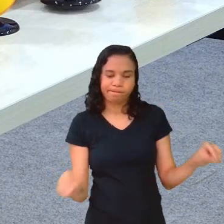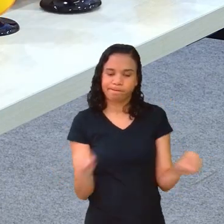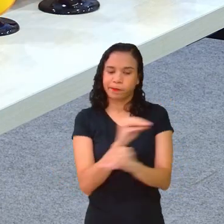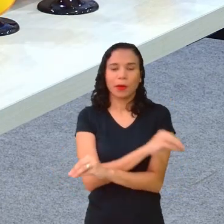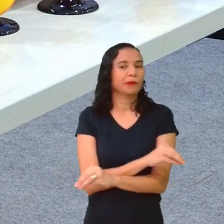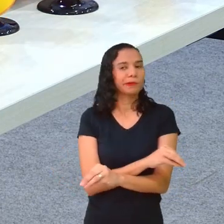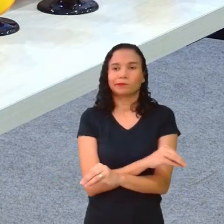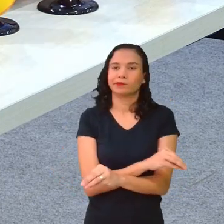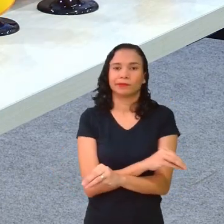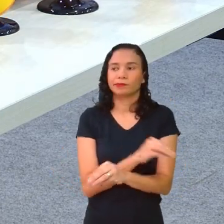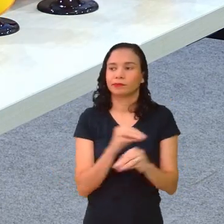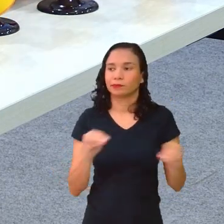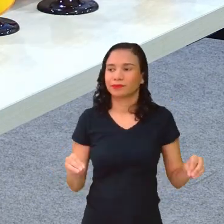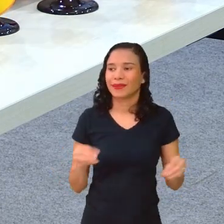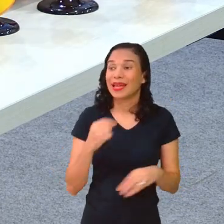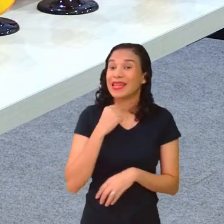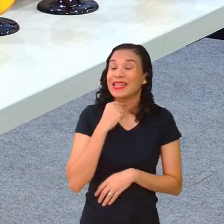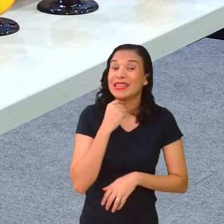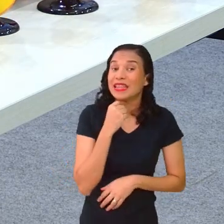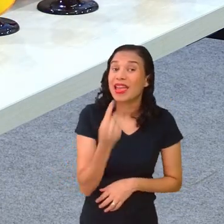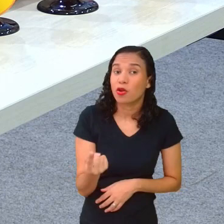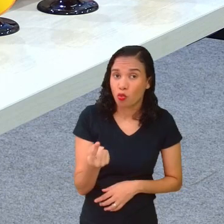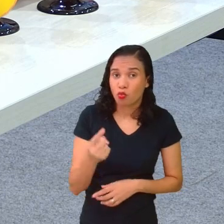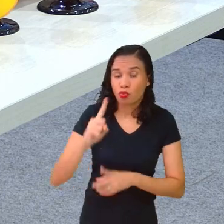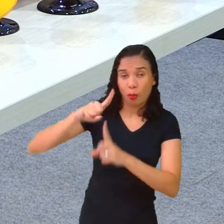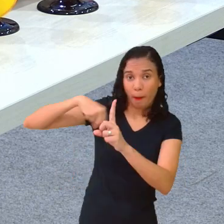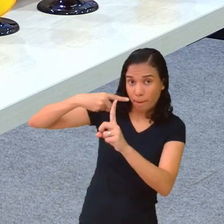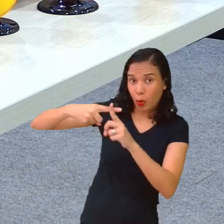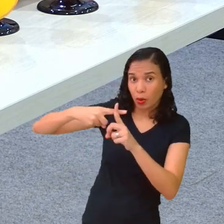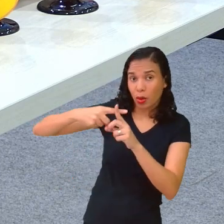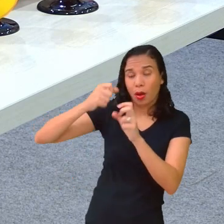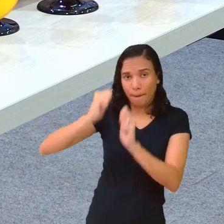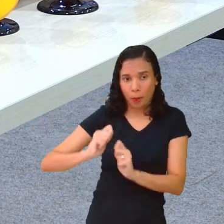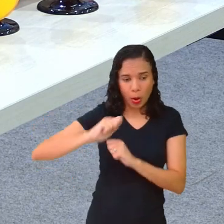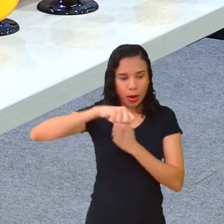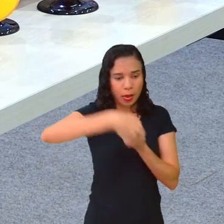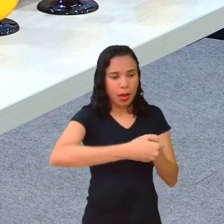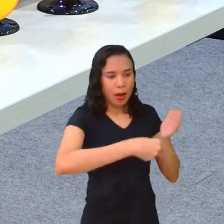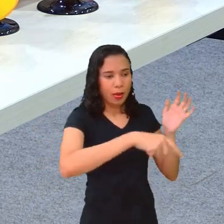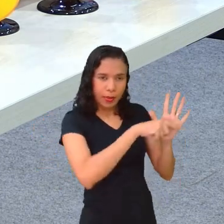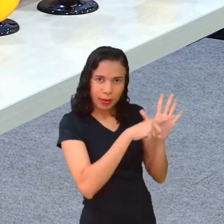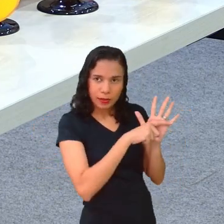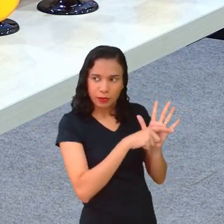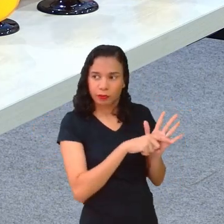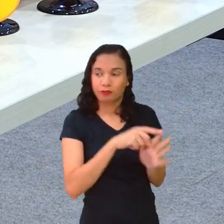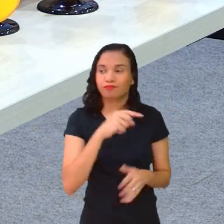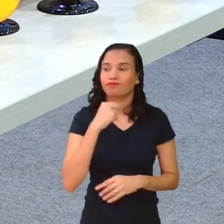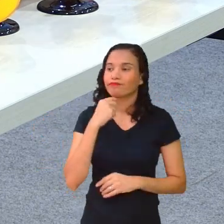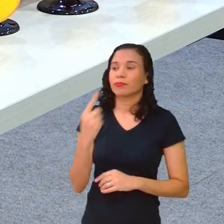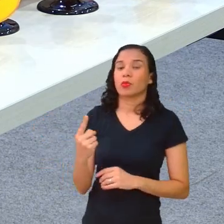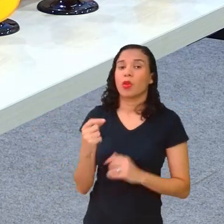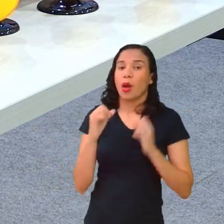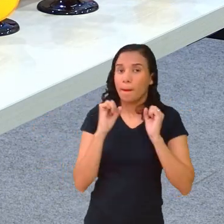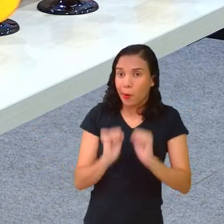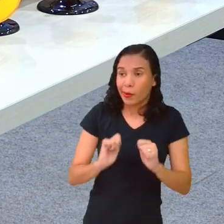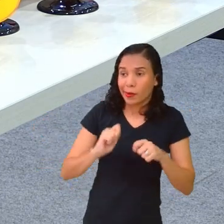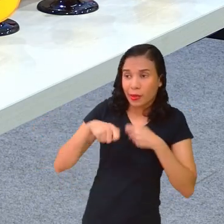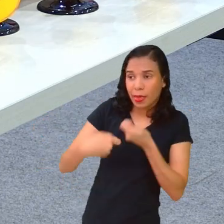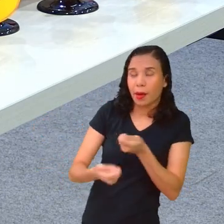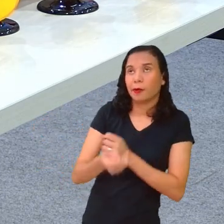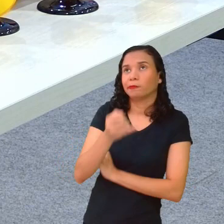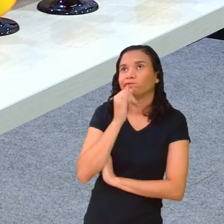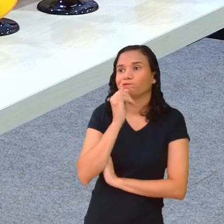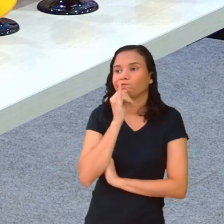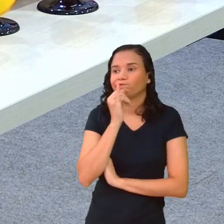gente, nenhum dos positivos podem doar para os negativos. Nenhum desses aqui. Eles podem doar,